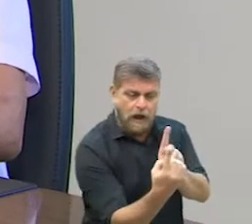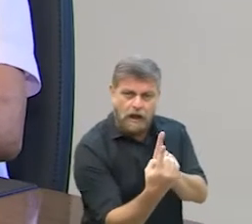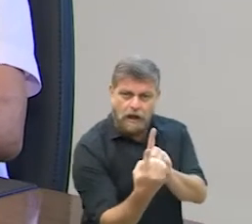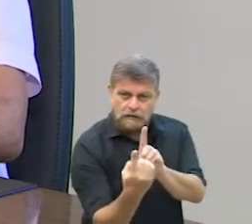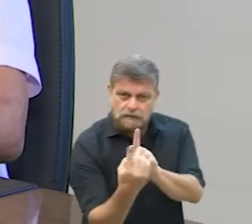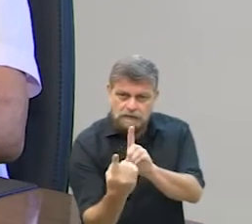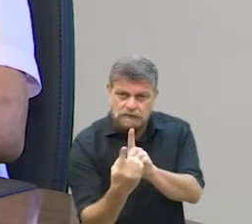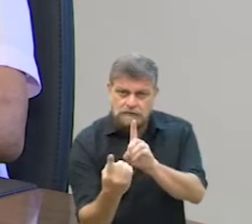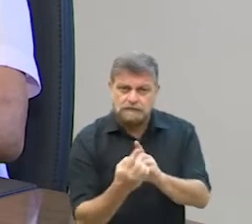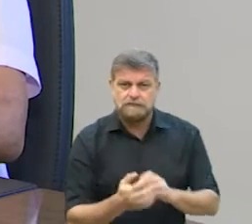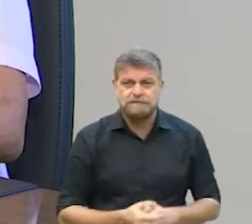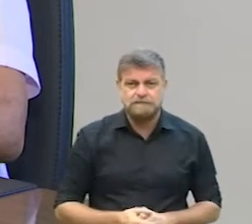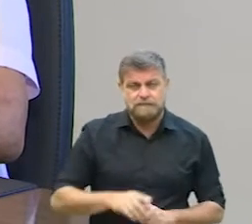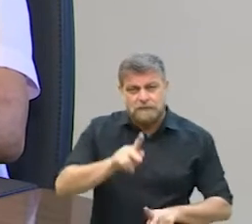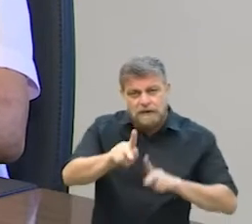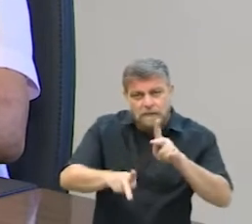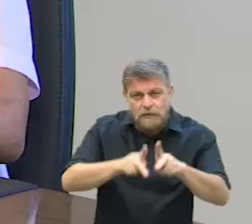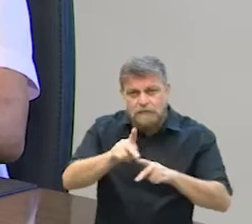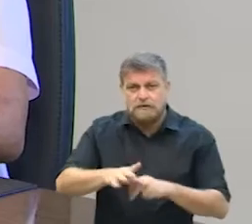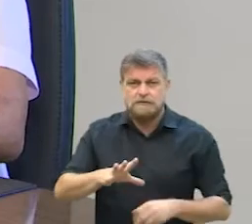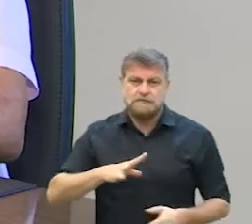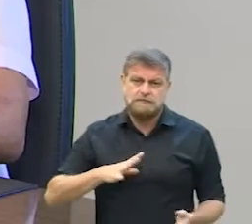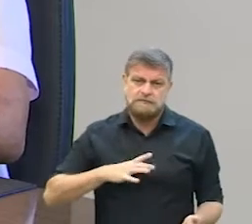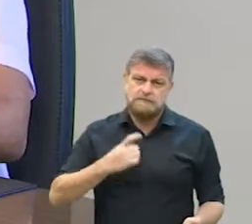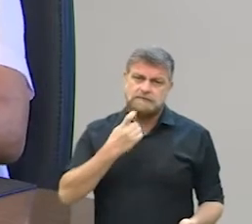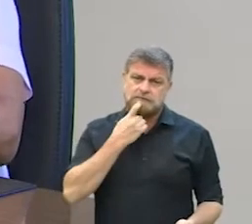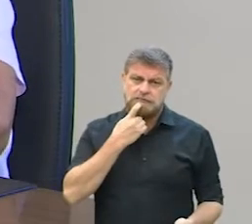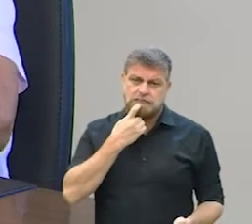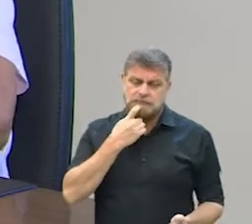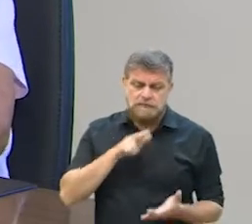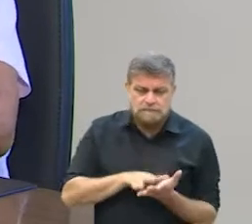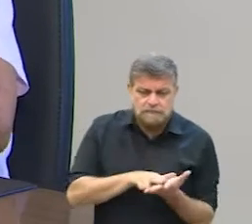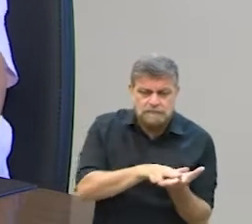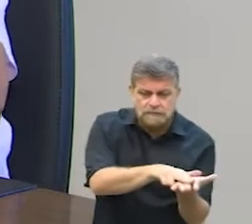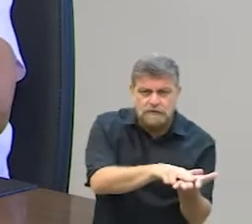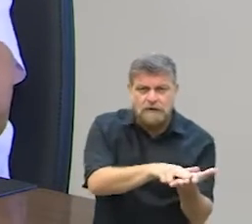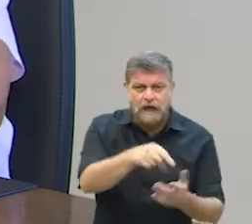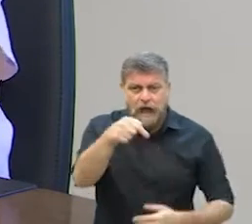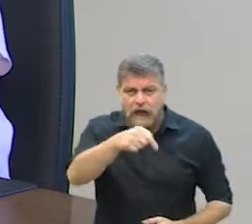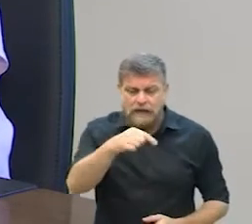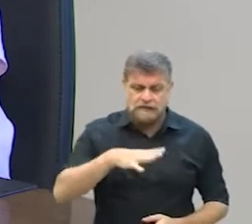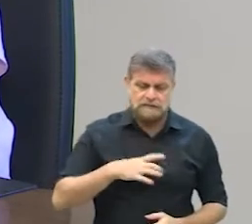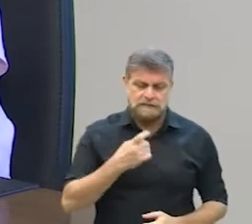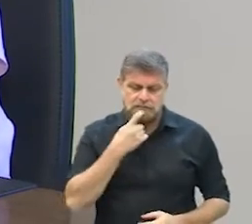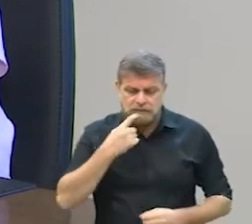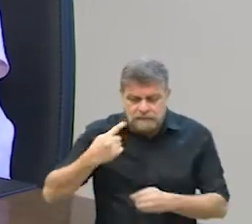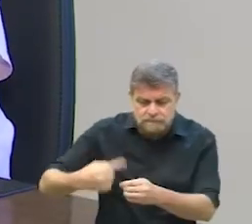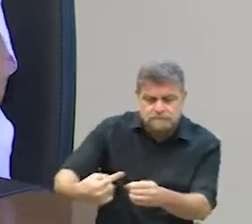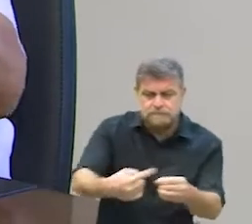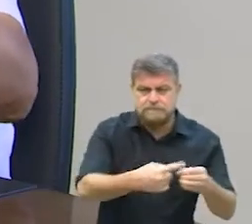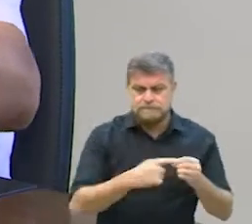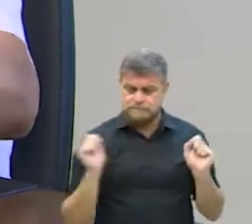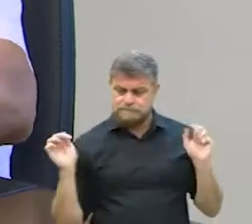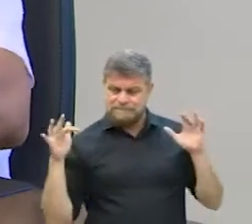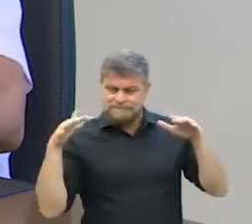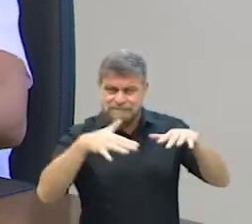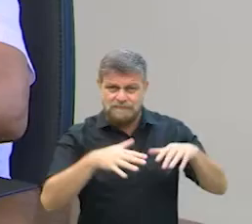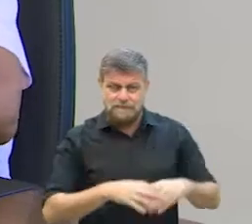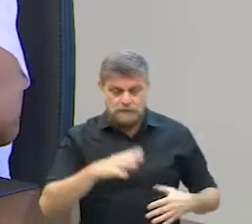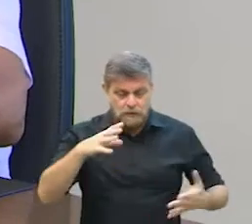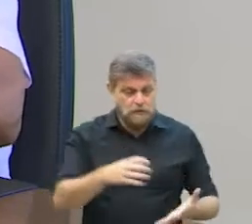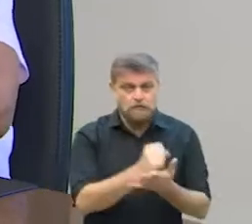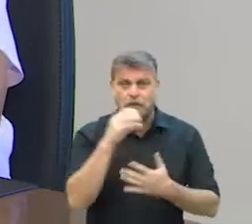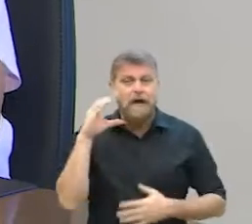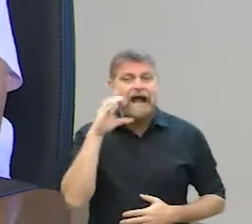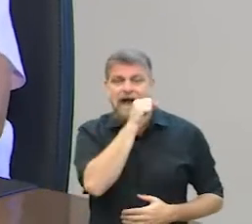possa atender na sua plenitude os nossos pacientes, tanto de Campinas como da região